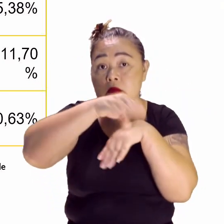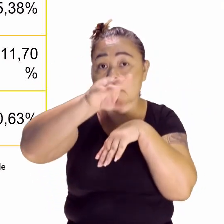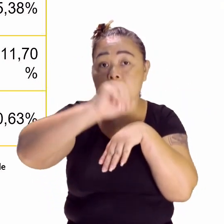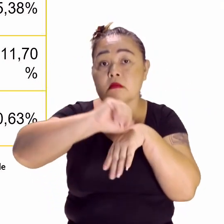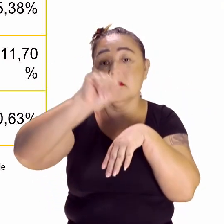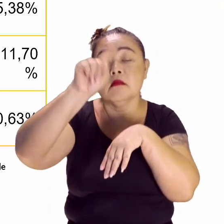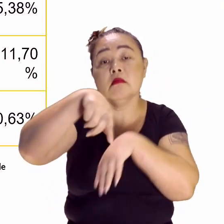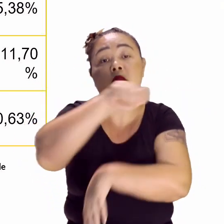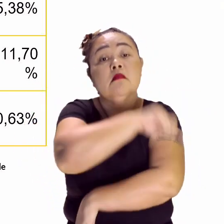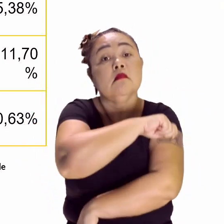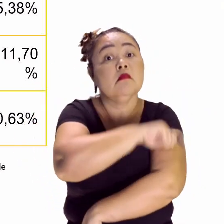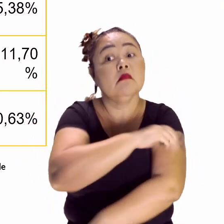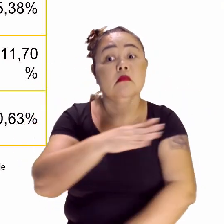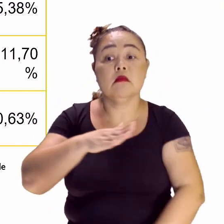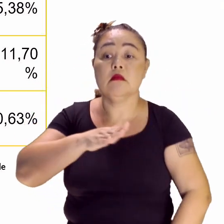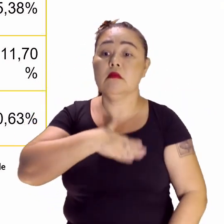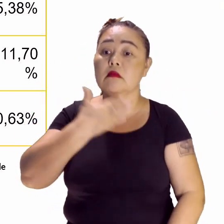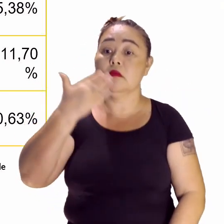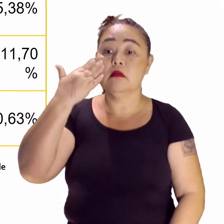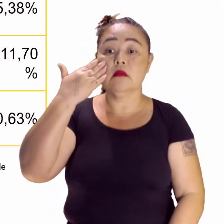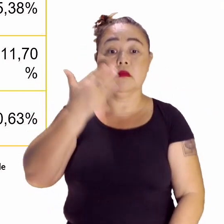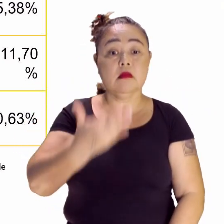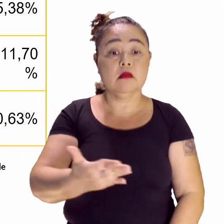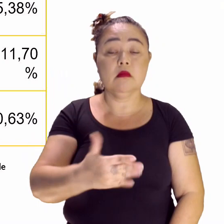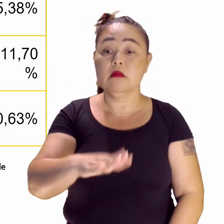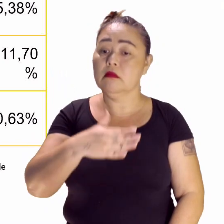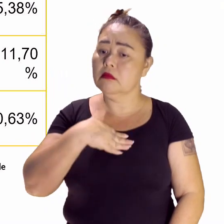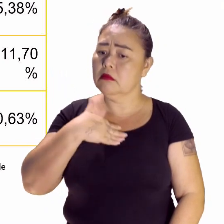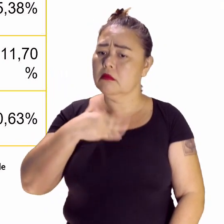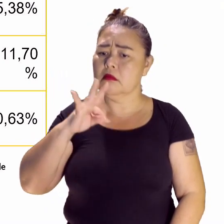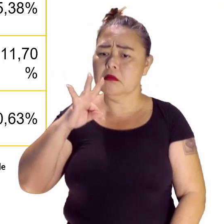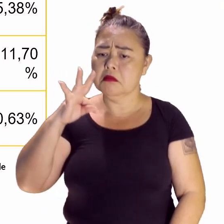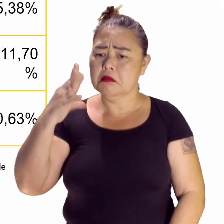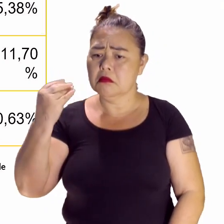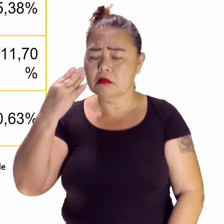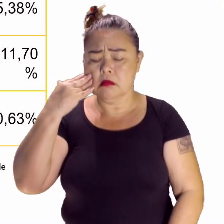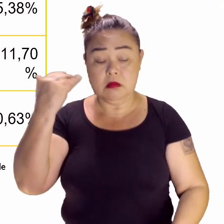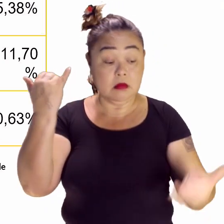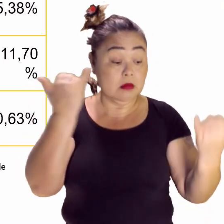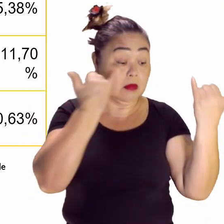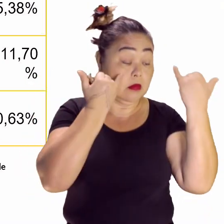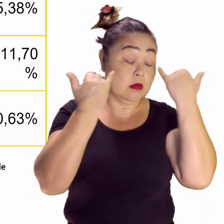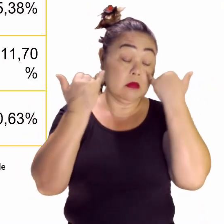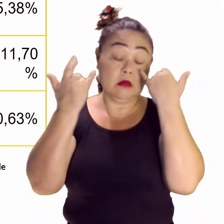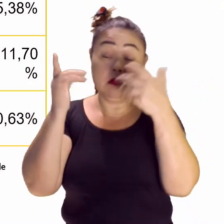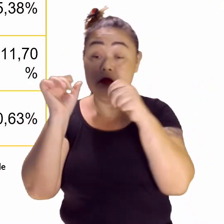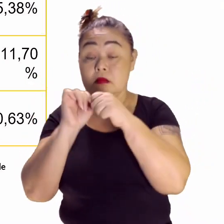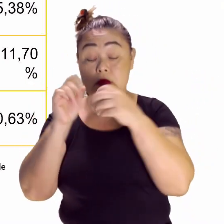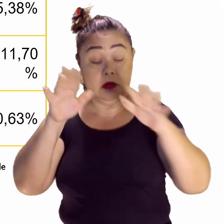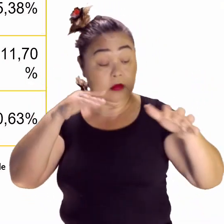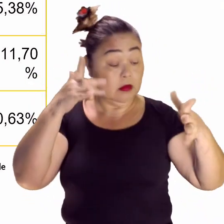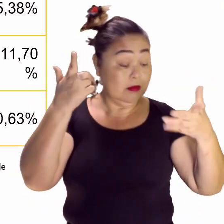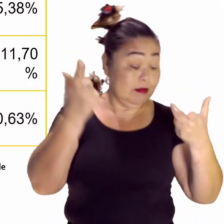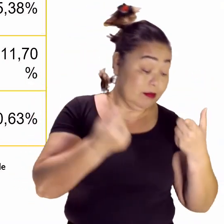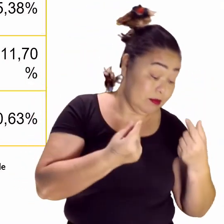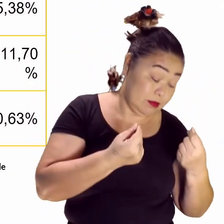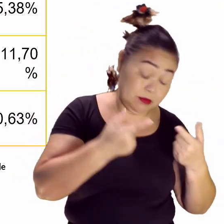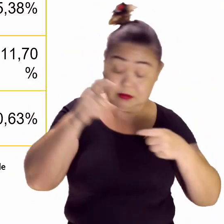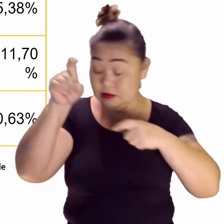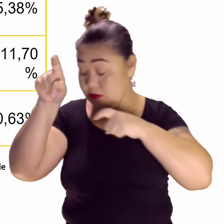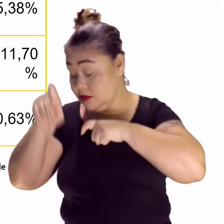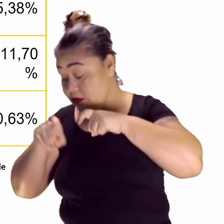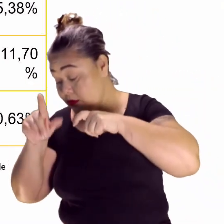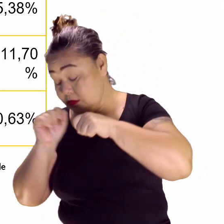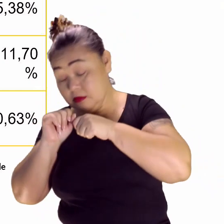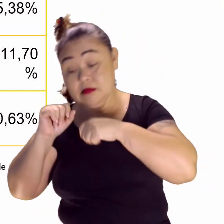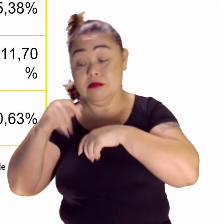foi impactante. O aluno, com todas essas informações de muito fluxo econômico, de produtividade